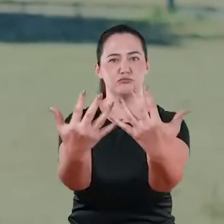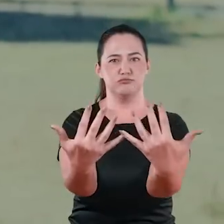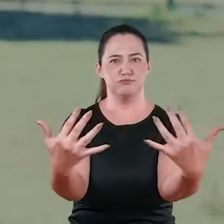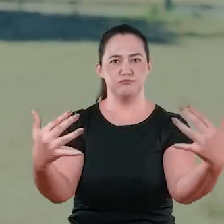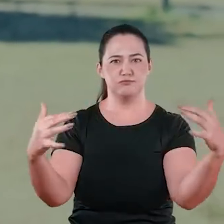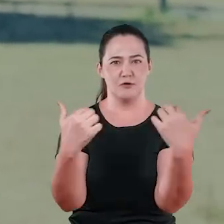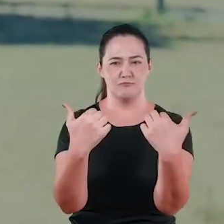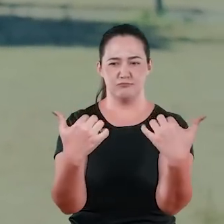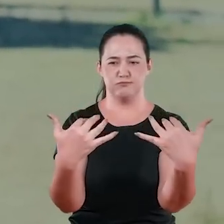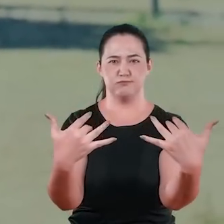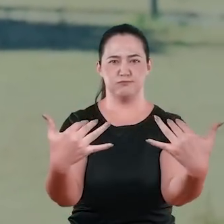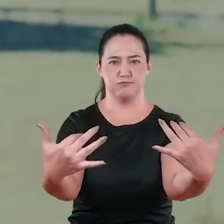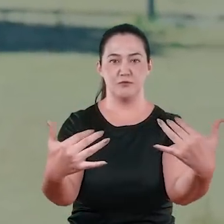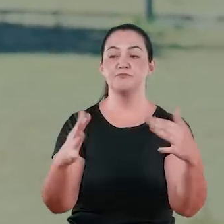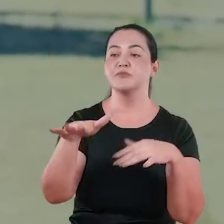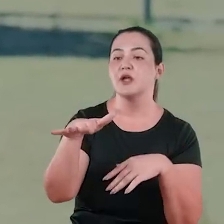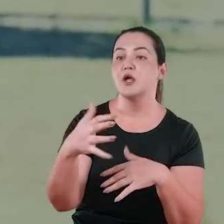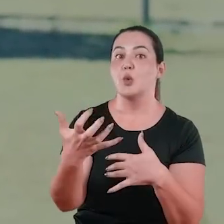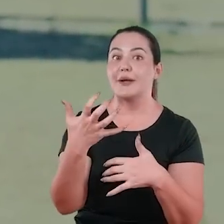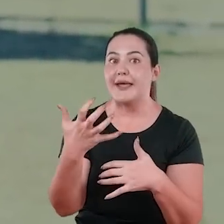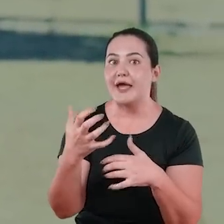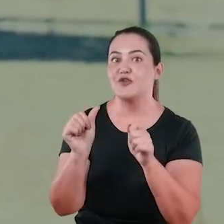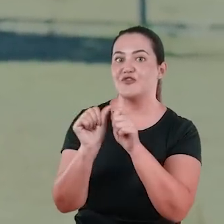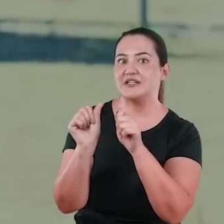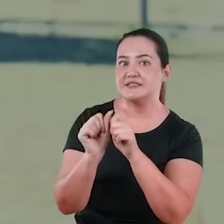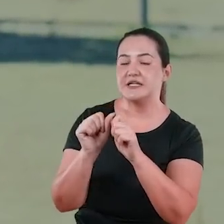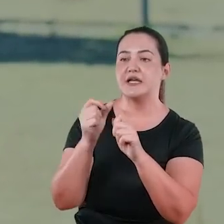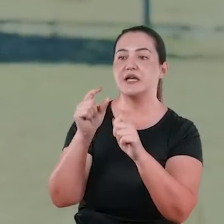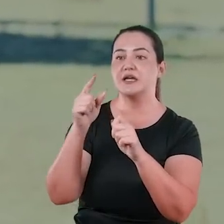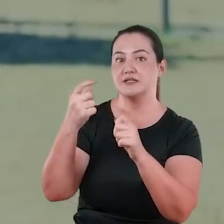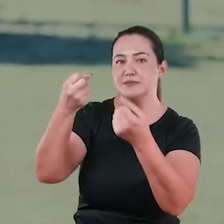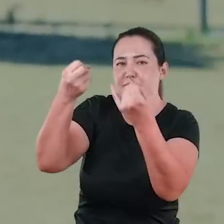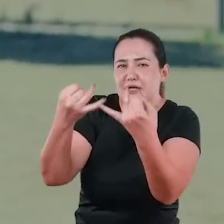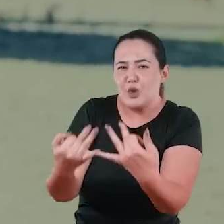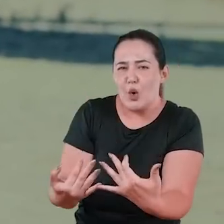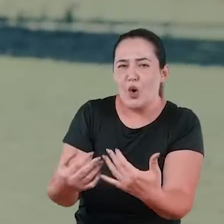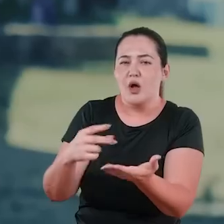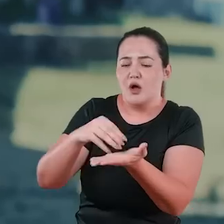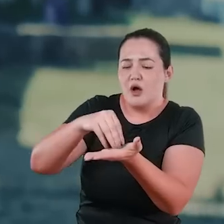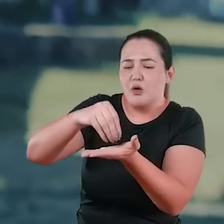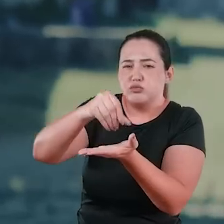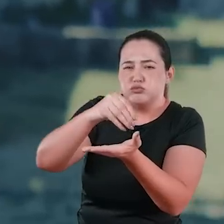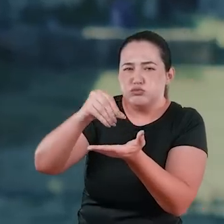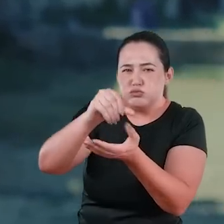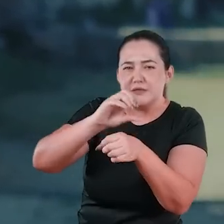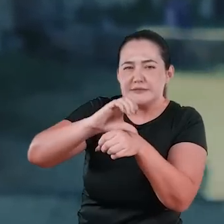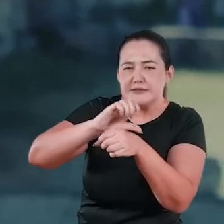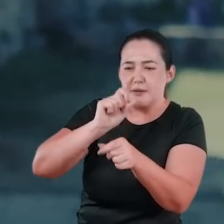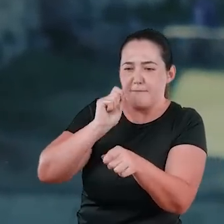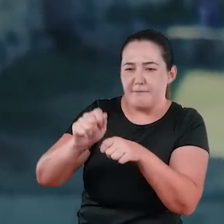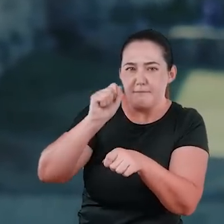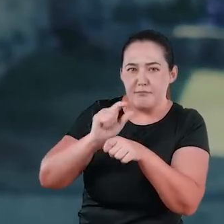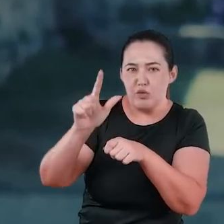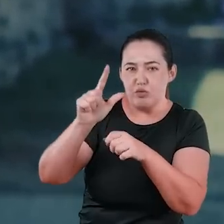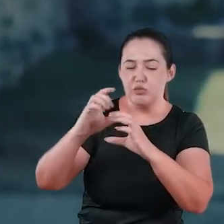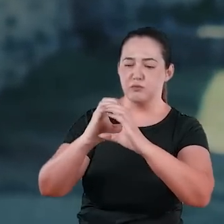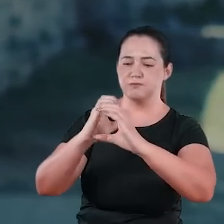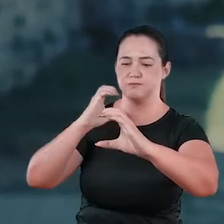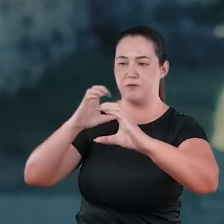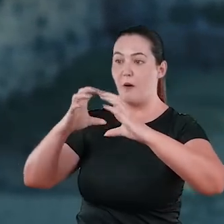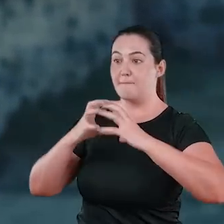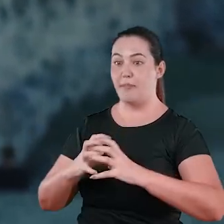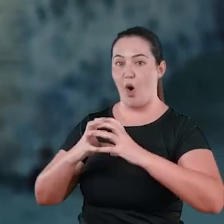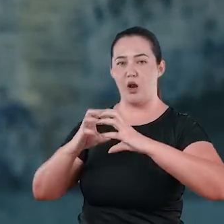oferecer a mesma engenhoca. Mehmed II tem uma outra disposição. Ele recebe bem Orbán, recebe